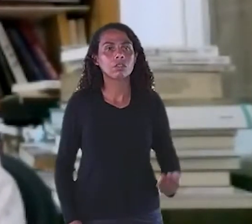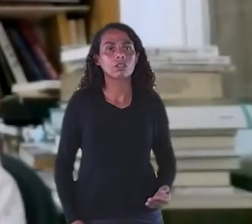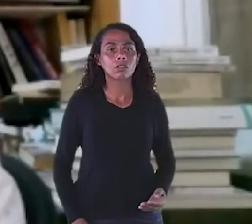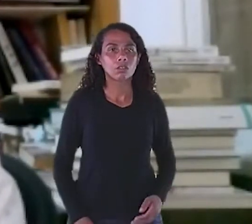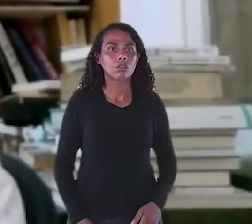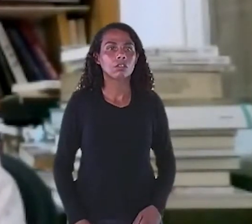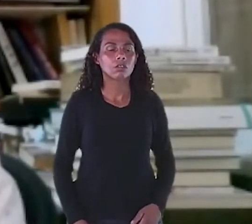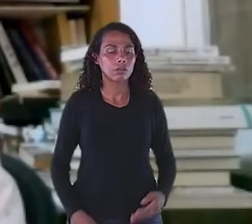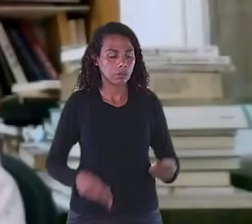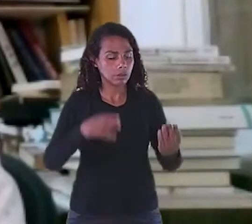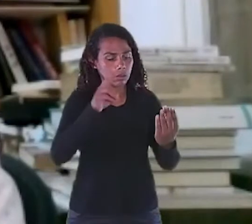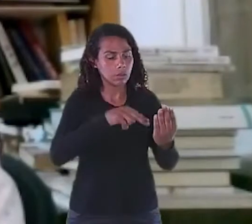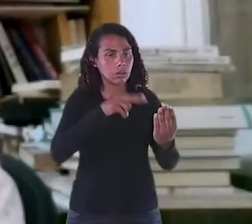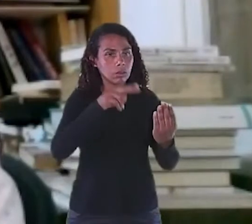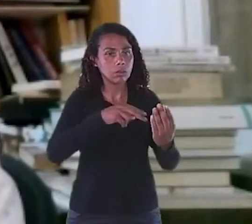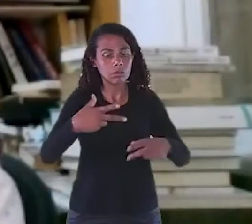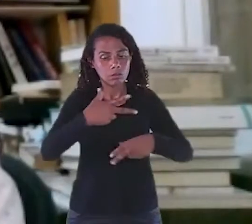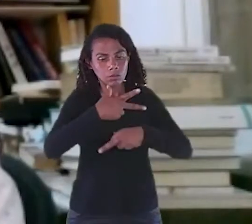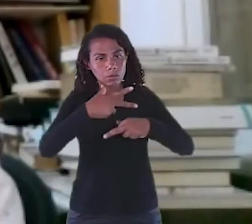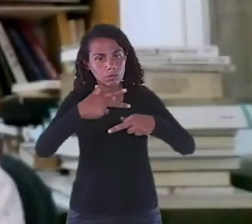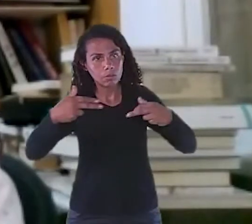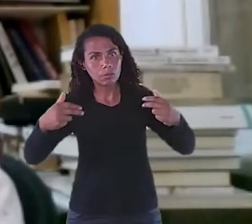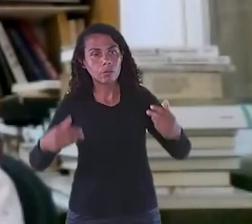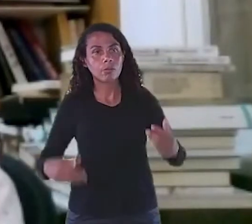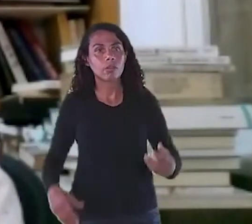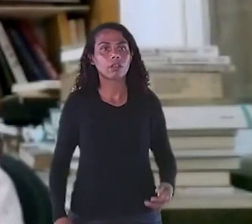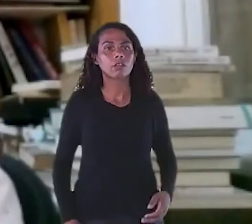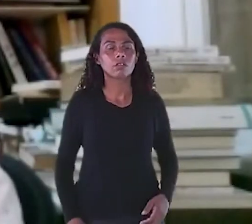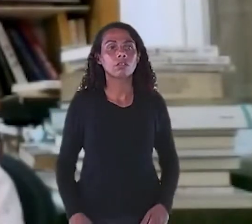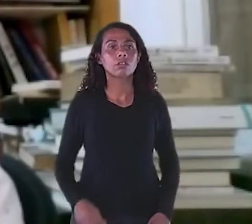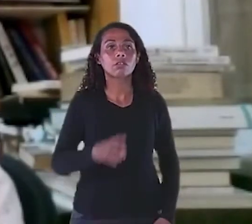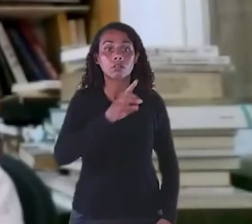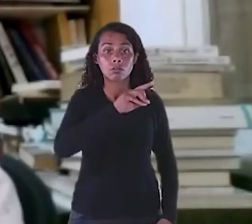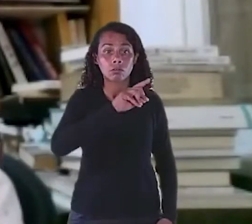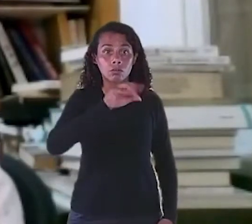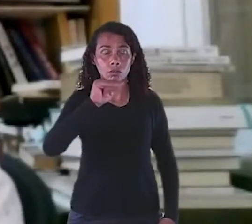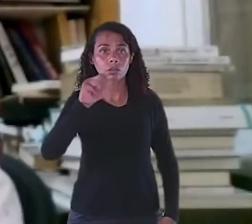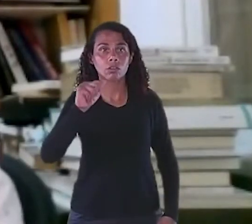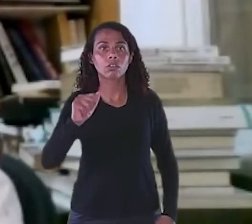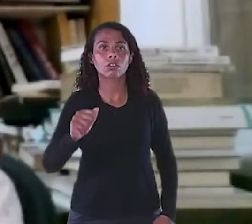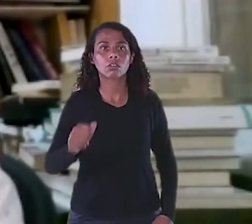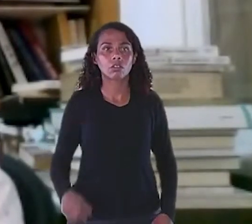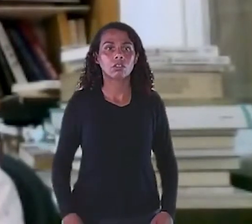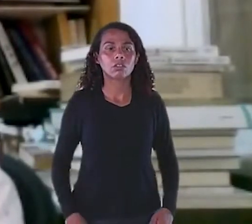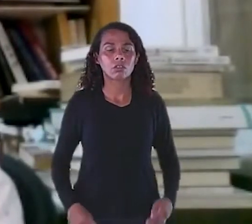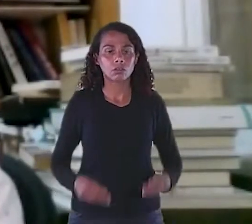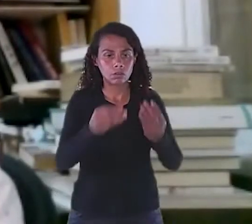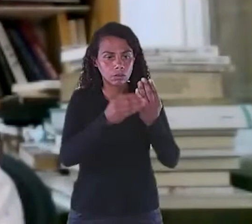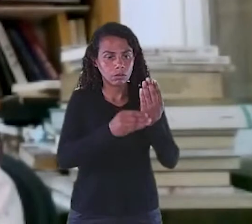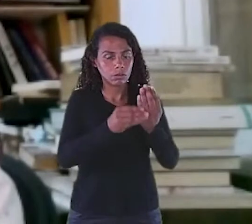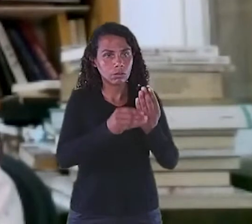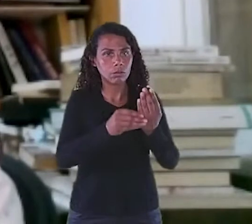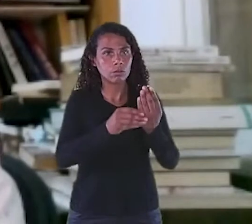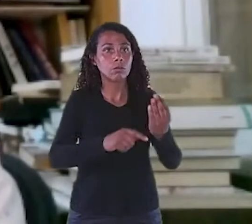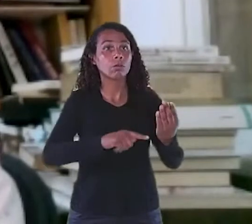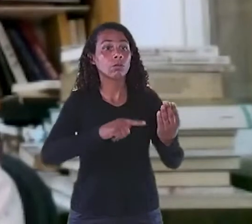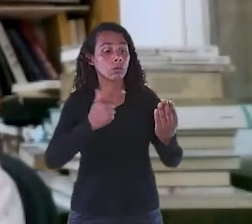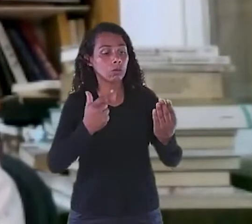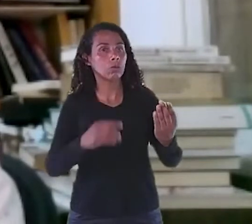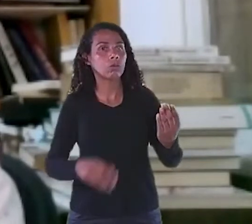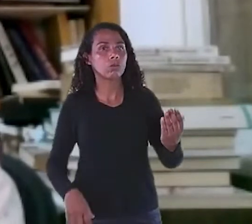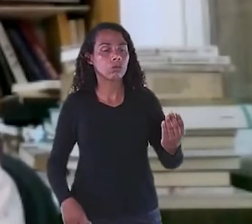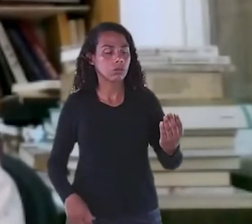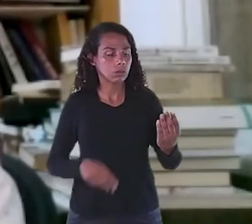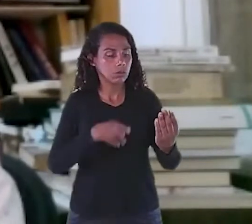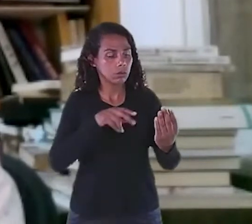E eu li... Um dia eu caí em cima de um livro do Alceu Moroso Lima. Alceu